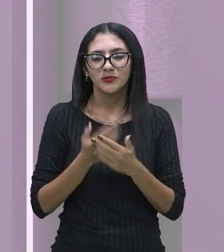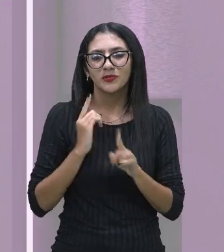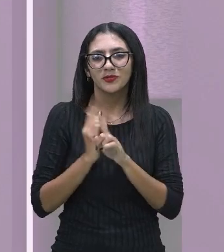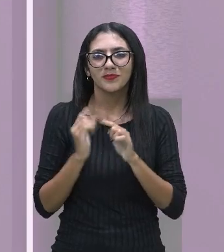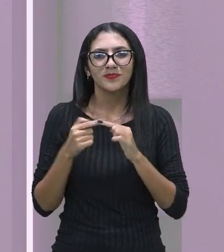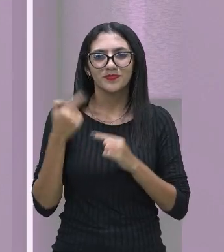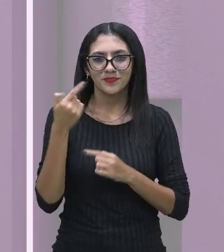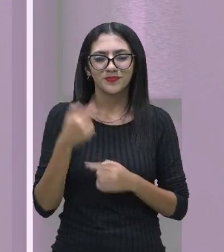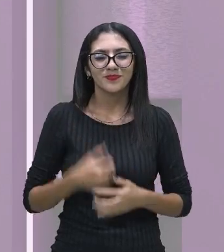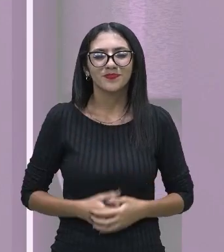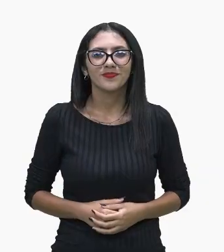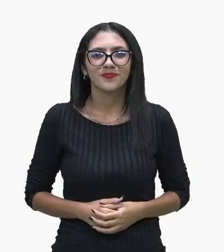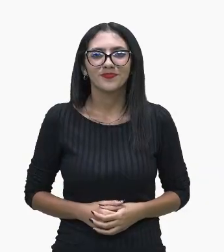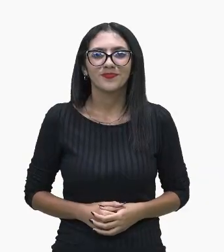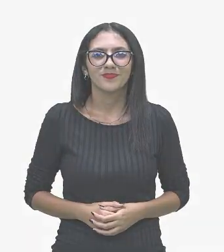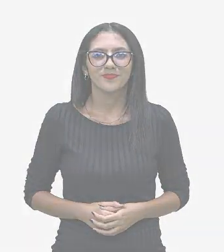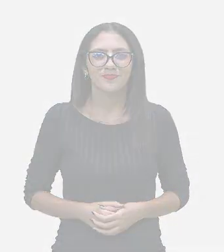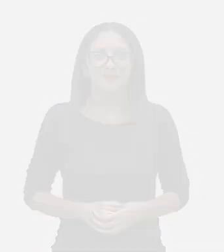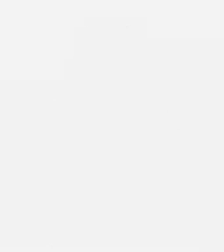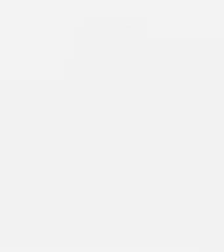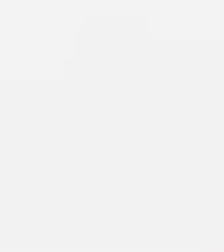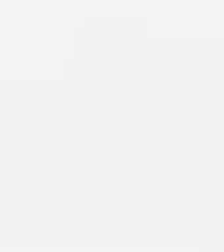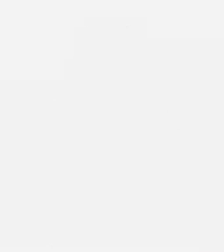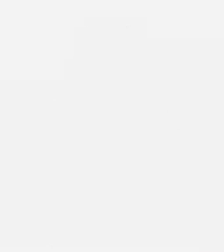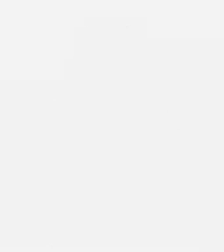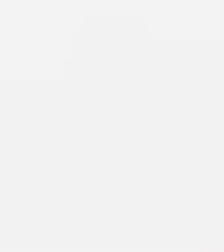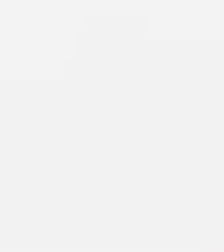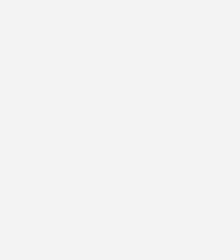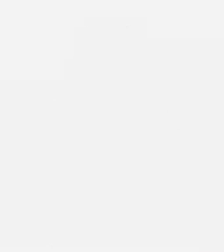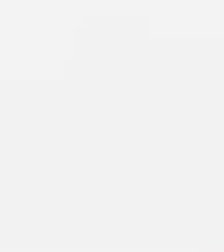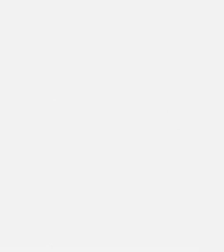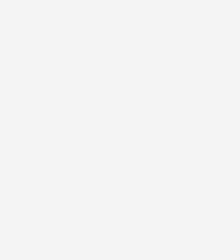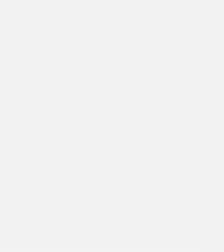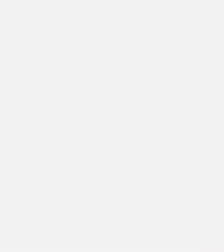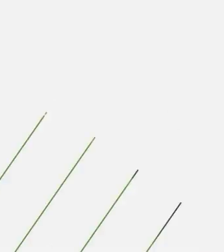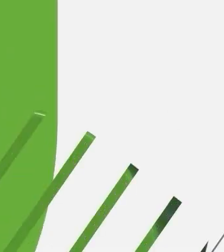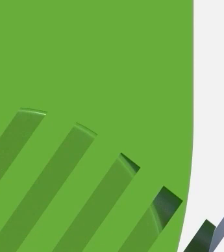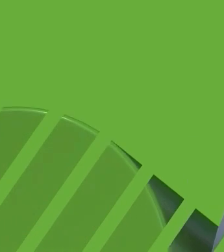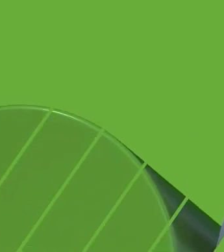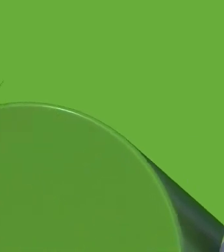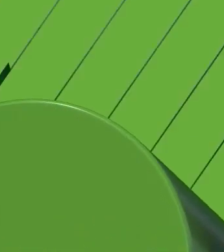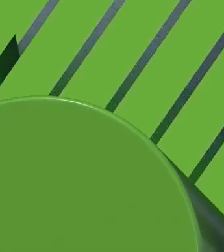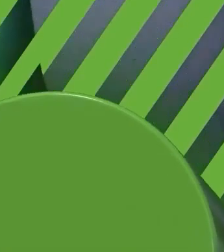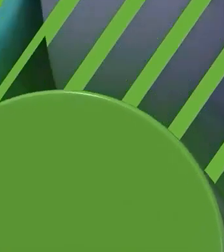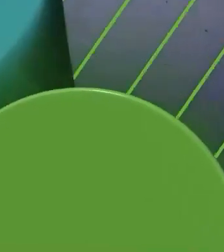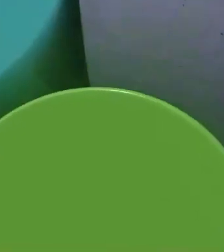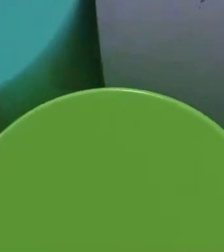o próximo encontro.